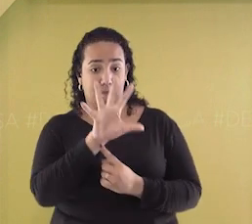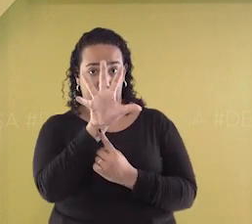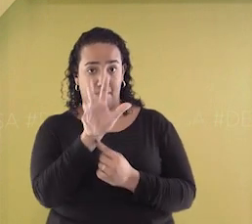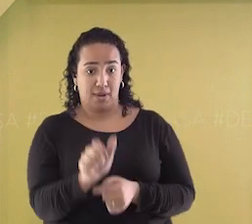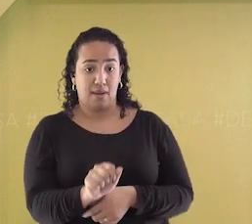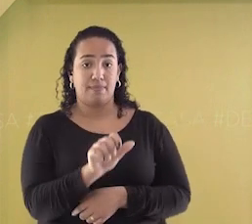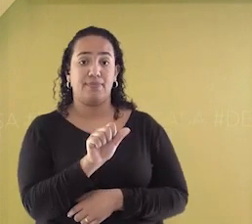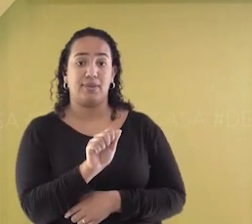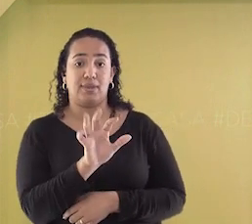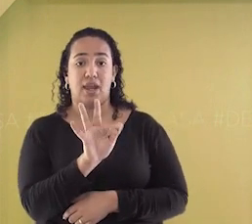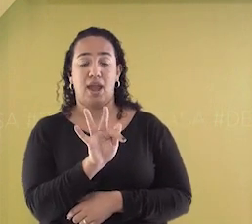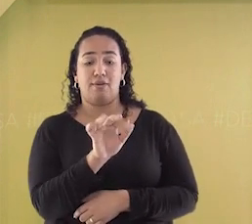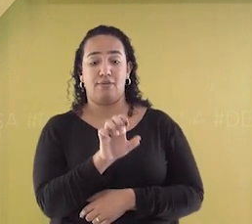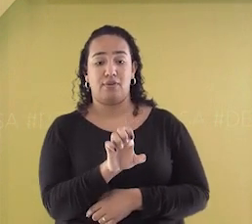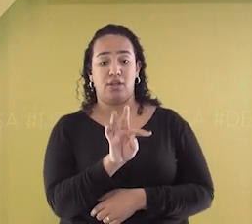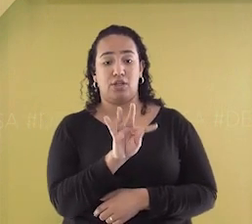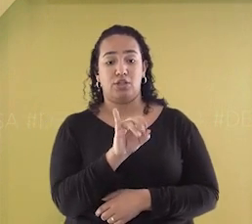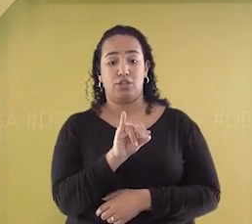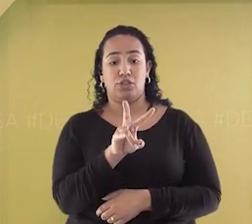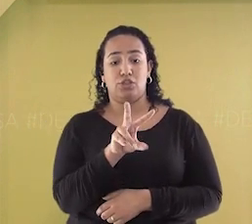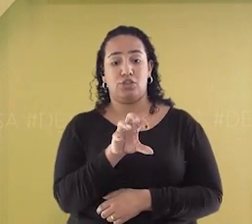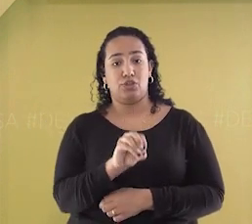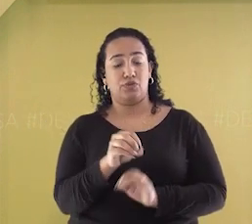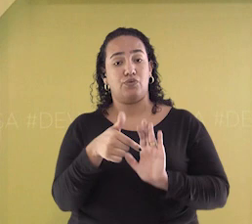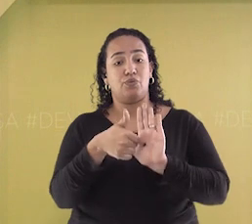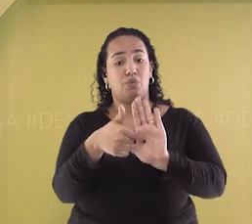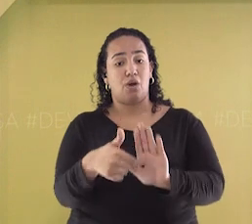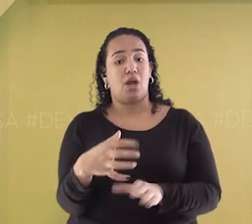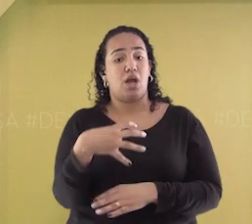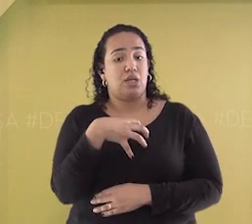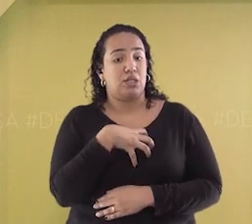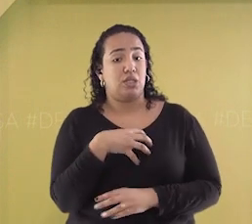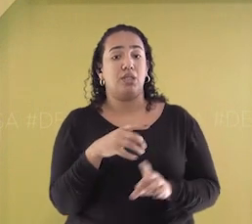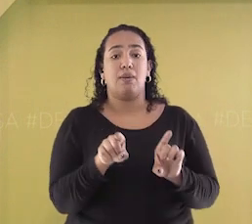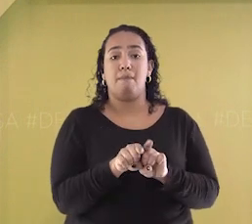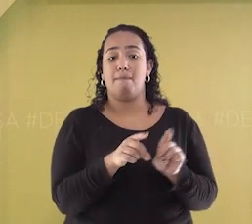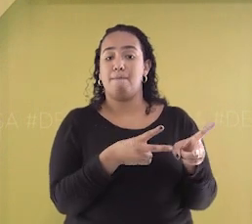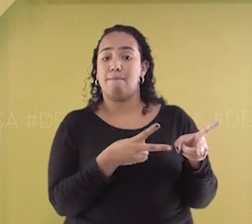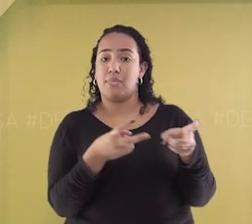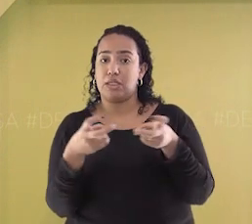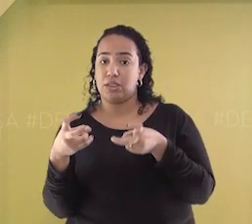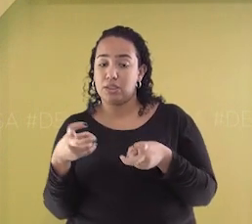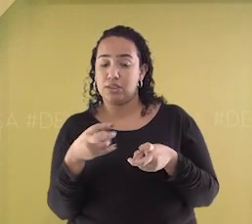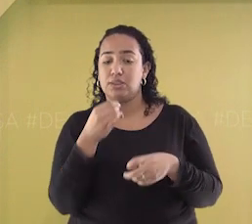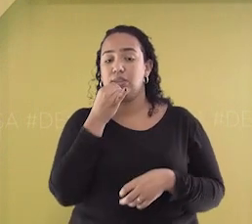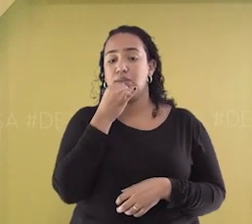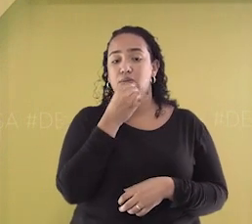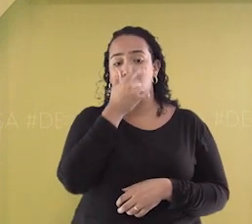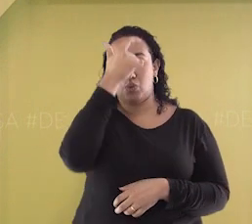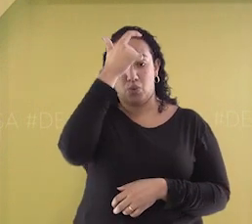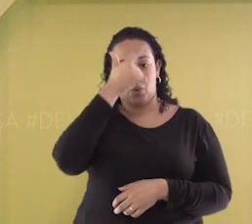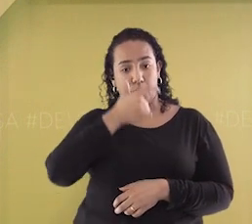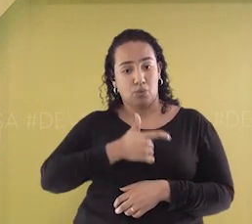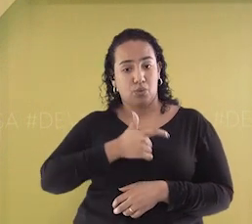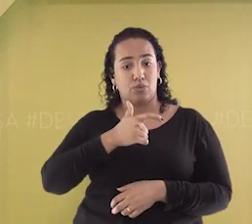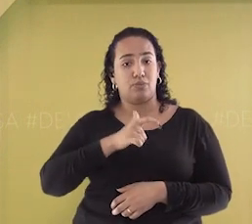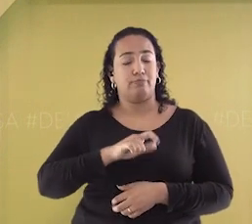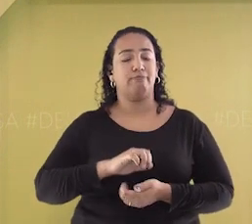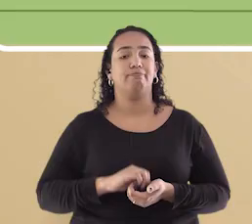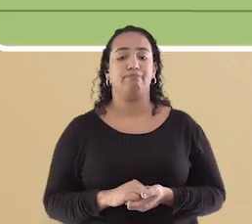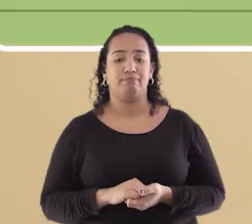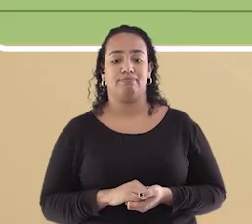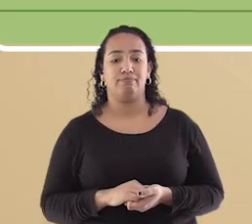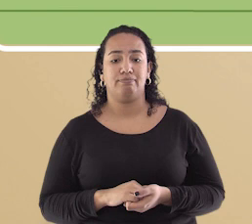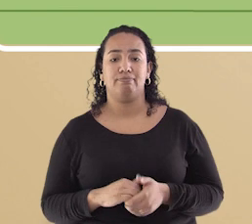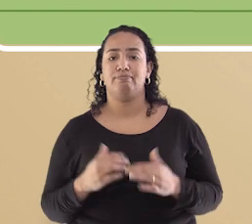mapa afetivo, pois ele replica os sentimentos e percepções de um ou mais indivíduos em um